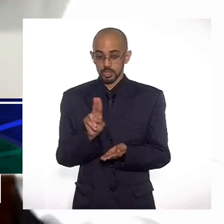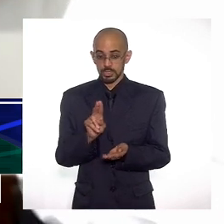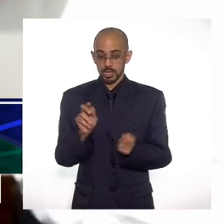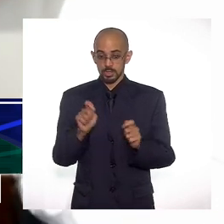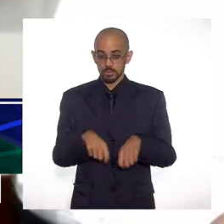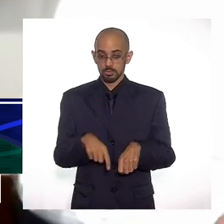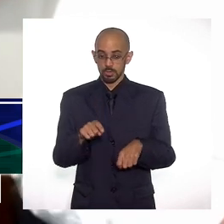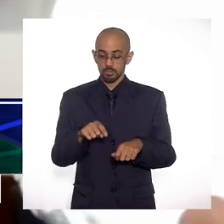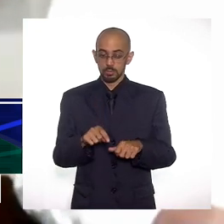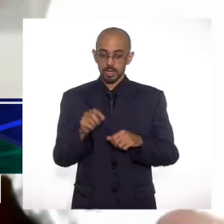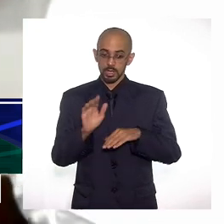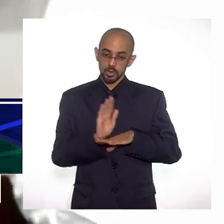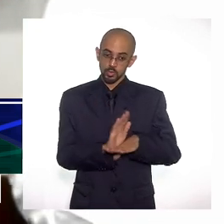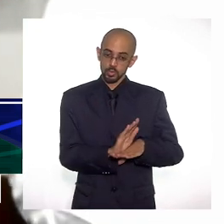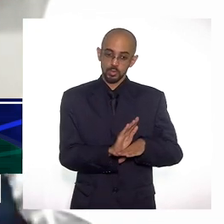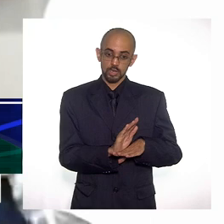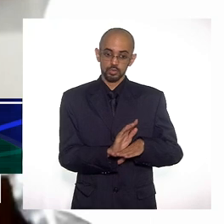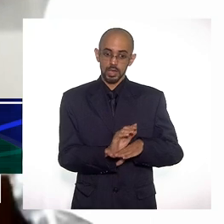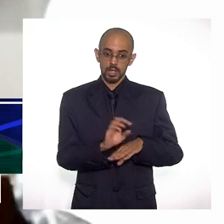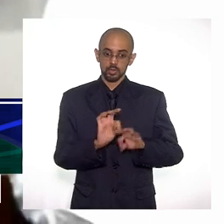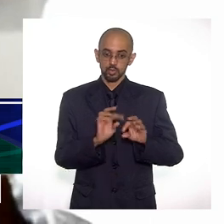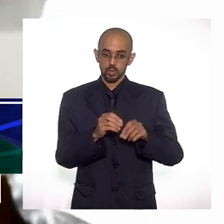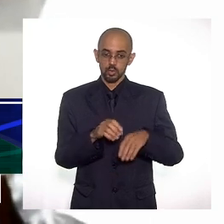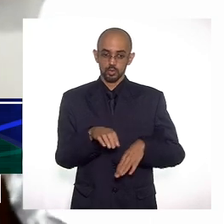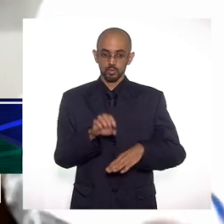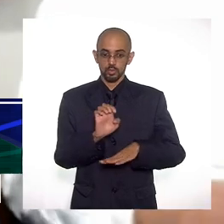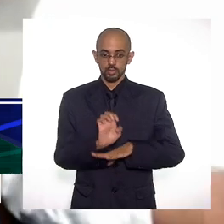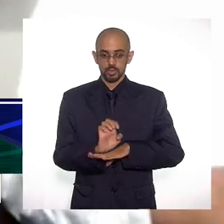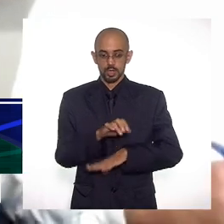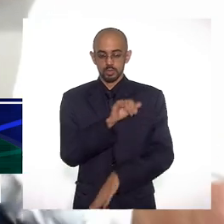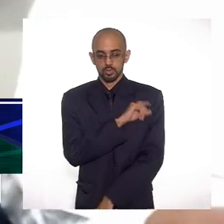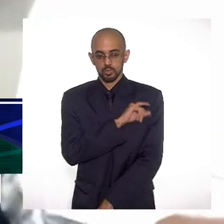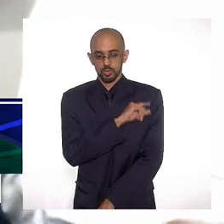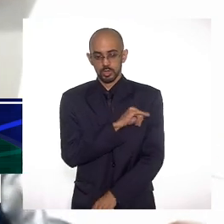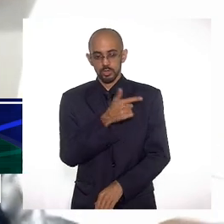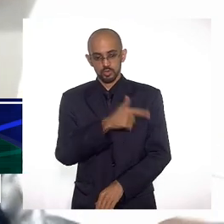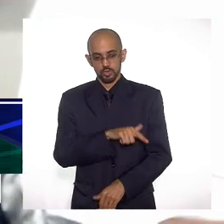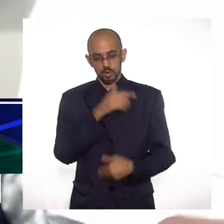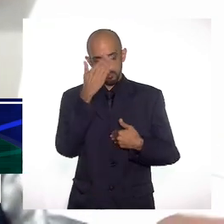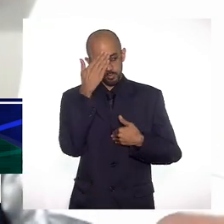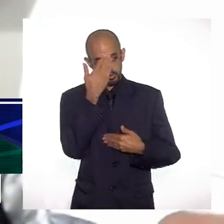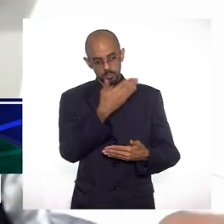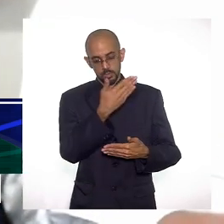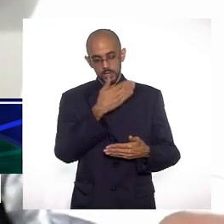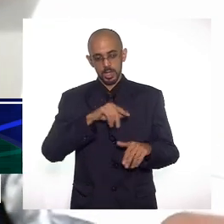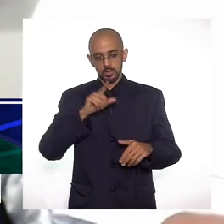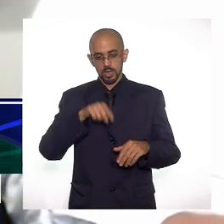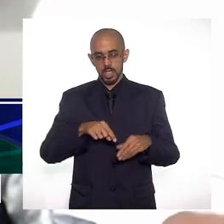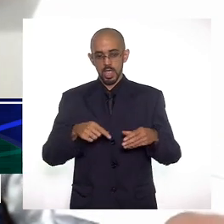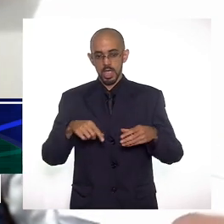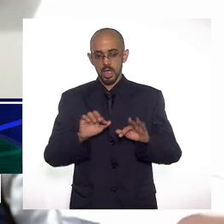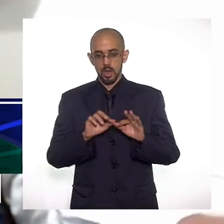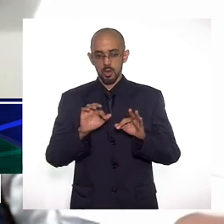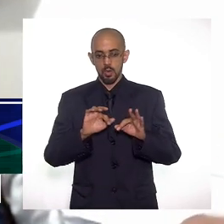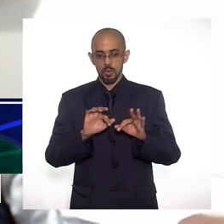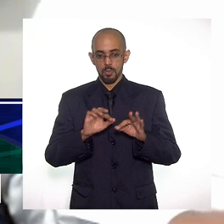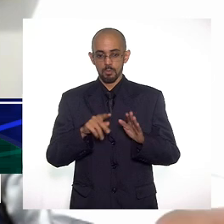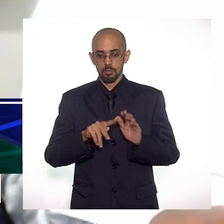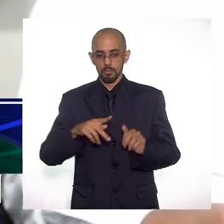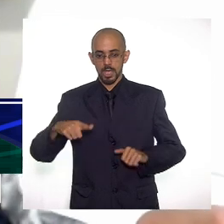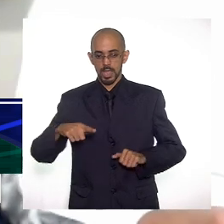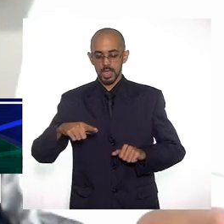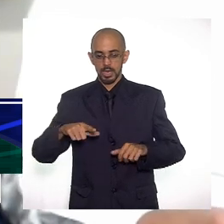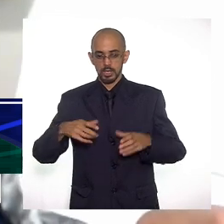benefícios para todo o Estado do Rio de Janeiro. Então, mais uma vez, o meu muito obrigado. É um projeto coletivo da Assembleia